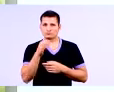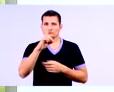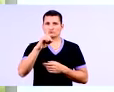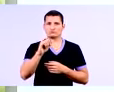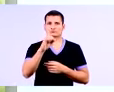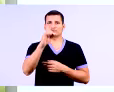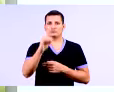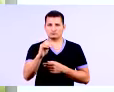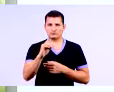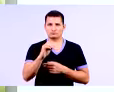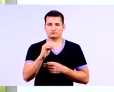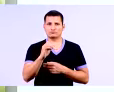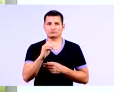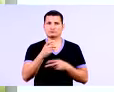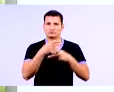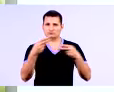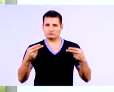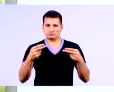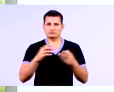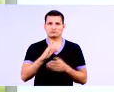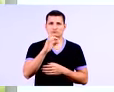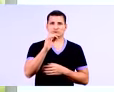o dado de um elemento?